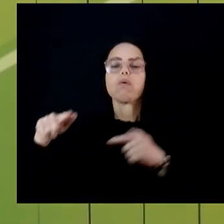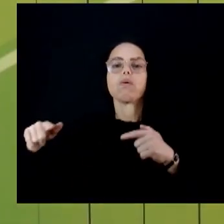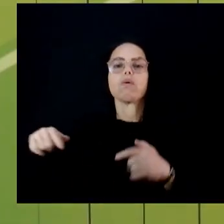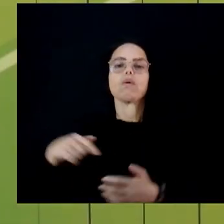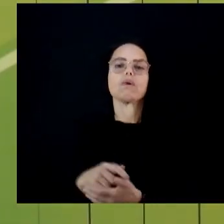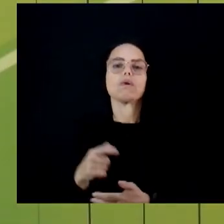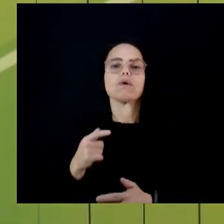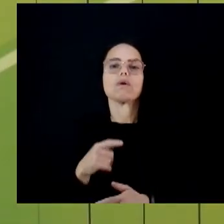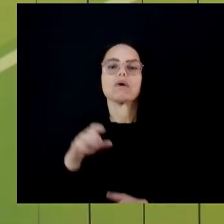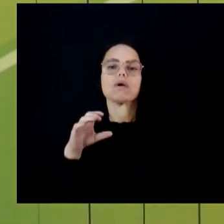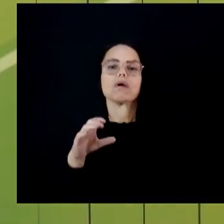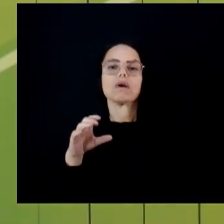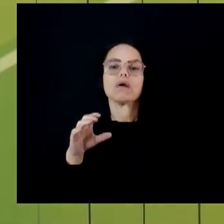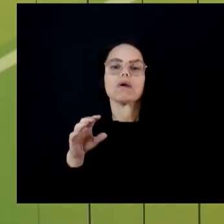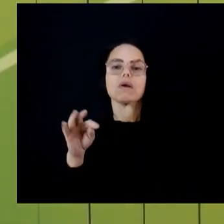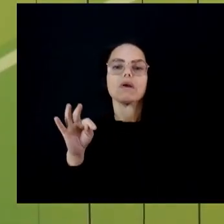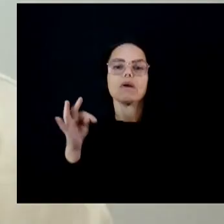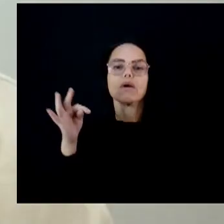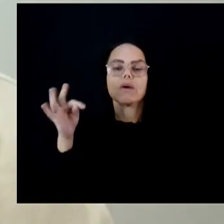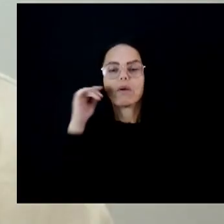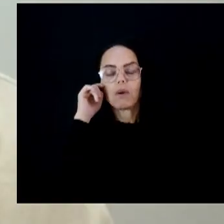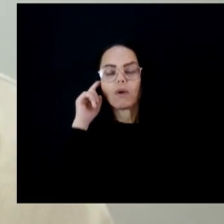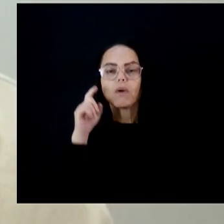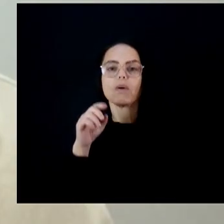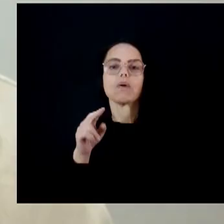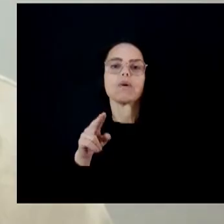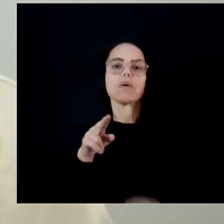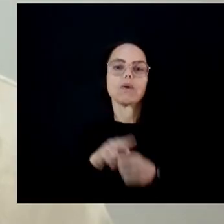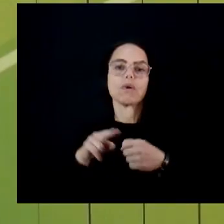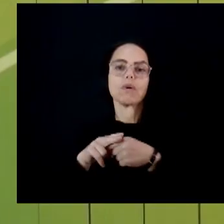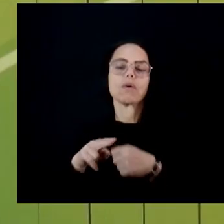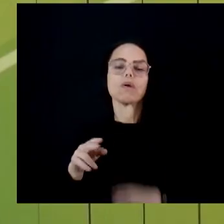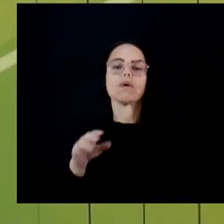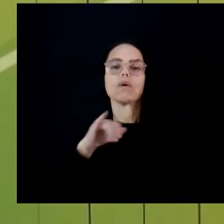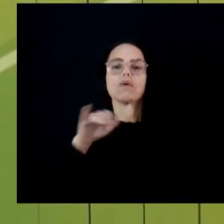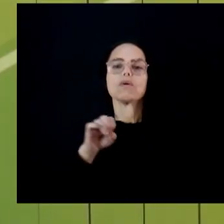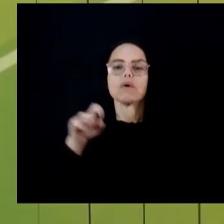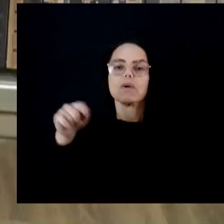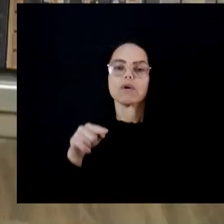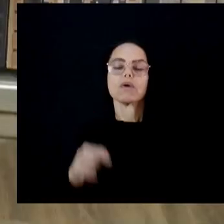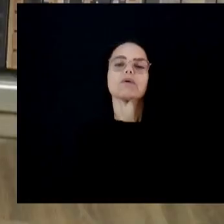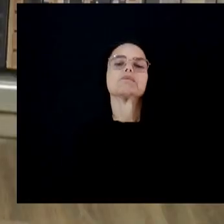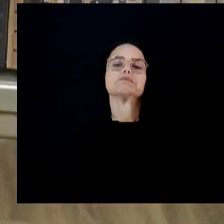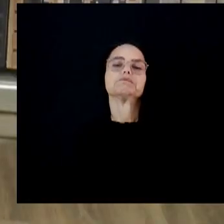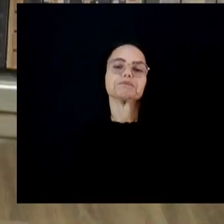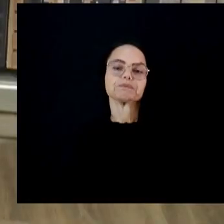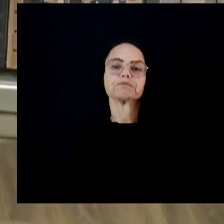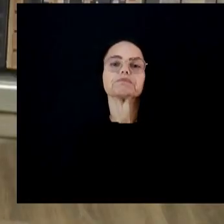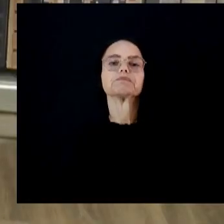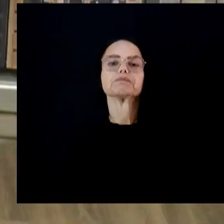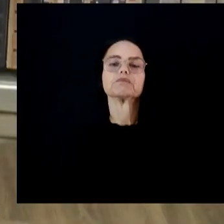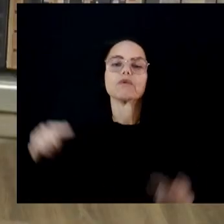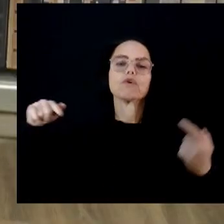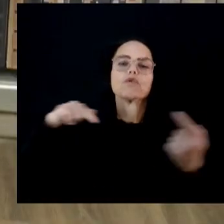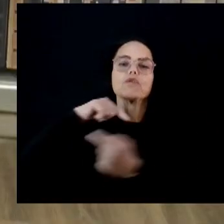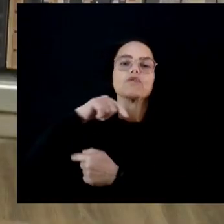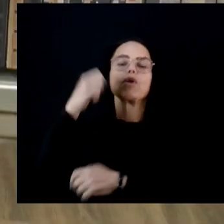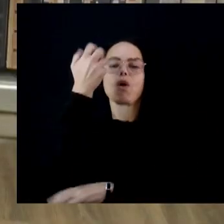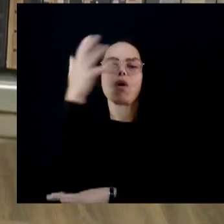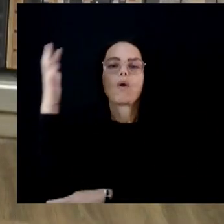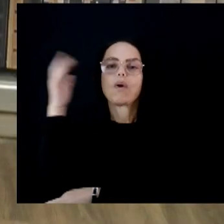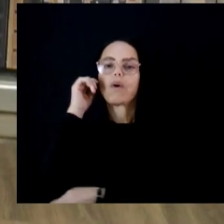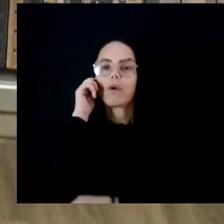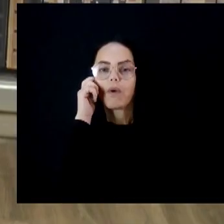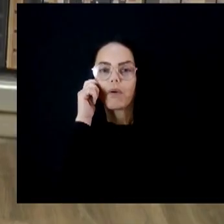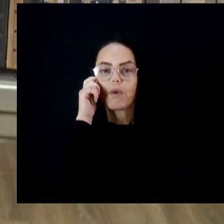de Sismologia da USP, José Alexandre Nogueira. José, seja muito bem-vindo ao Giro Ambiental e também muito obrigada por aceitar nosso